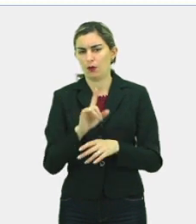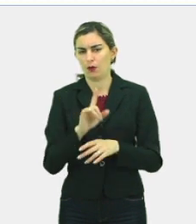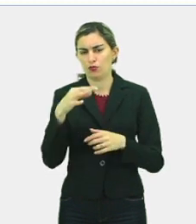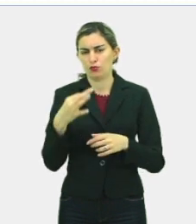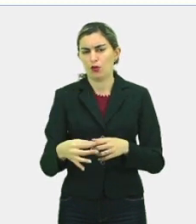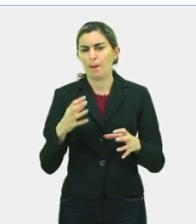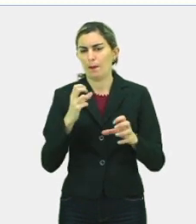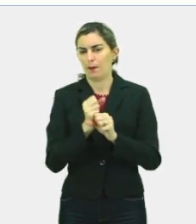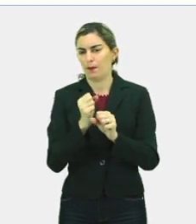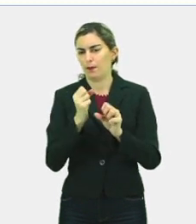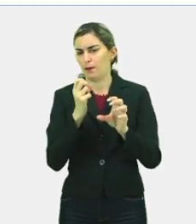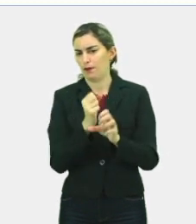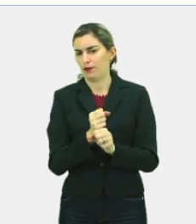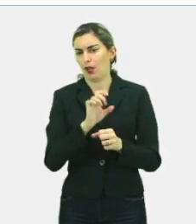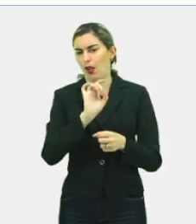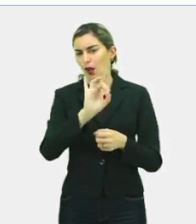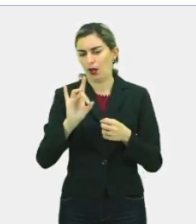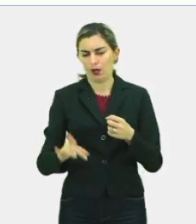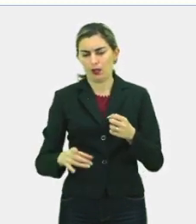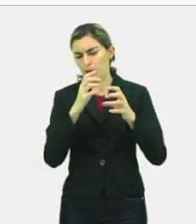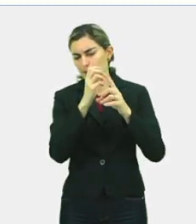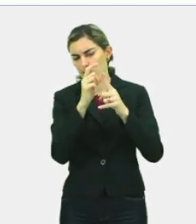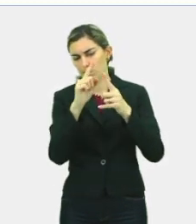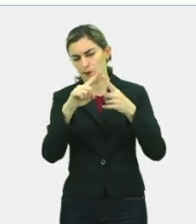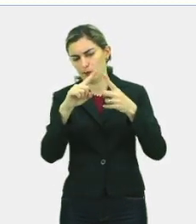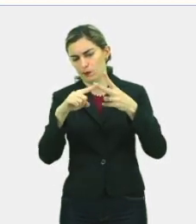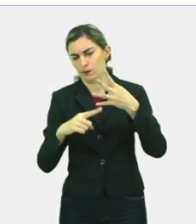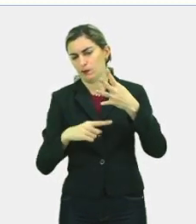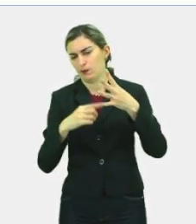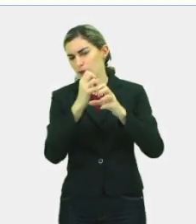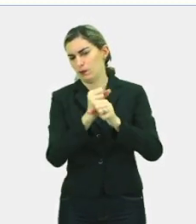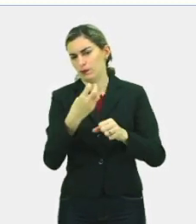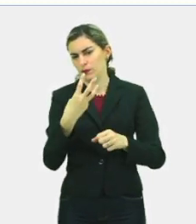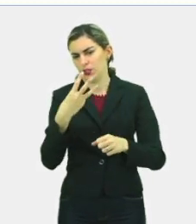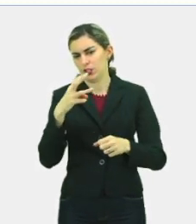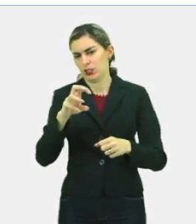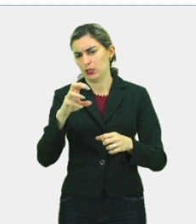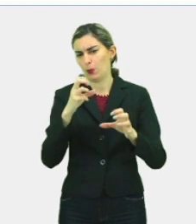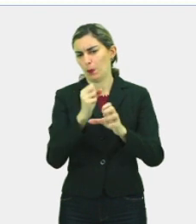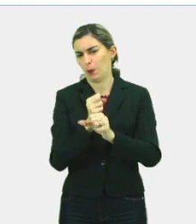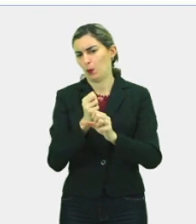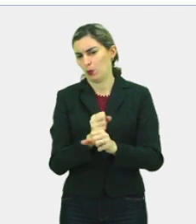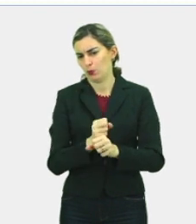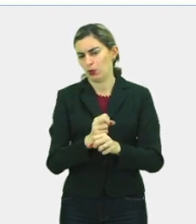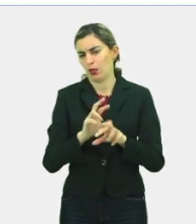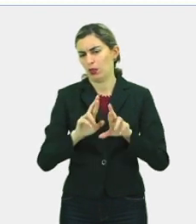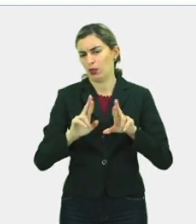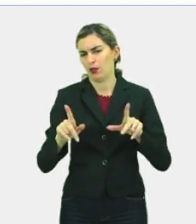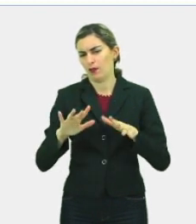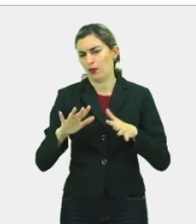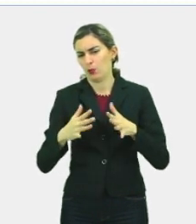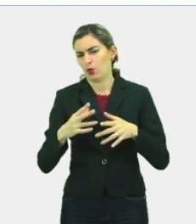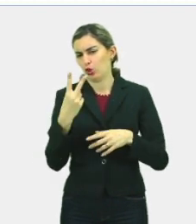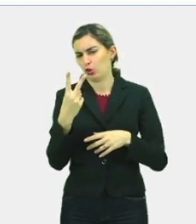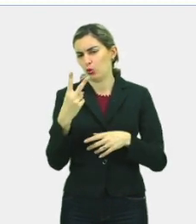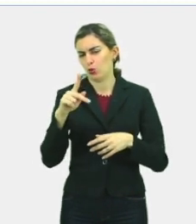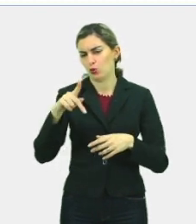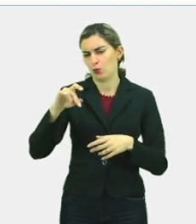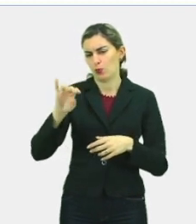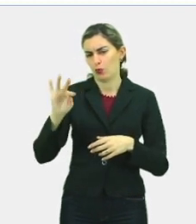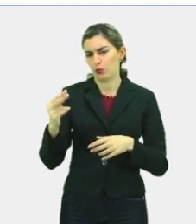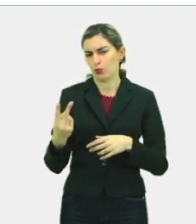set é justamente a pontuação. Então, cada set tem um máximo de 25 pontos, com uma diferença mínima de